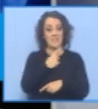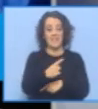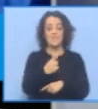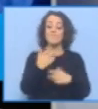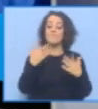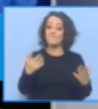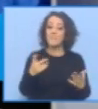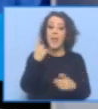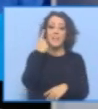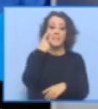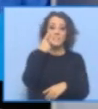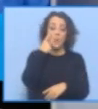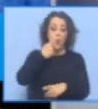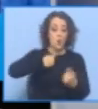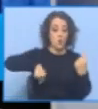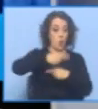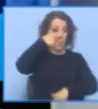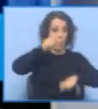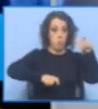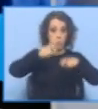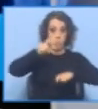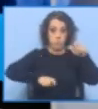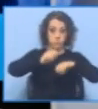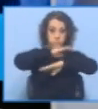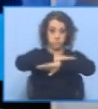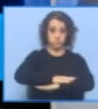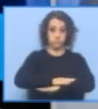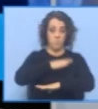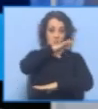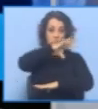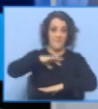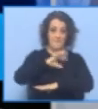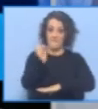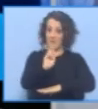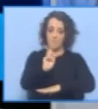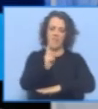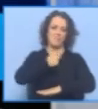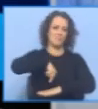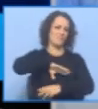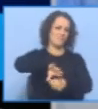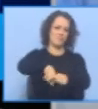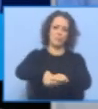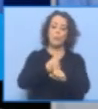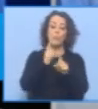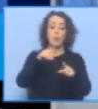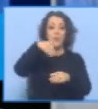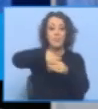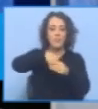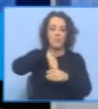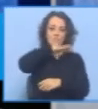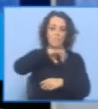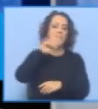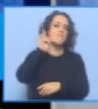da nossa destruição como povo. A família, é na família que se vai transmitir tudo. Também os